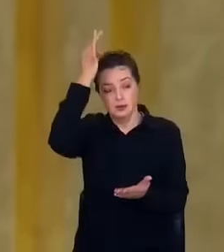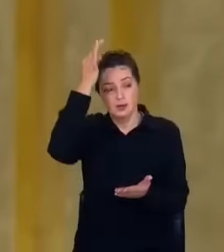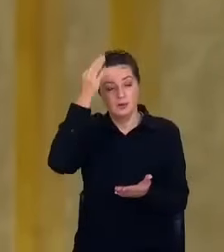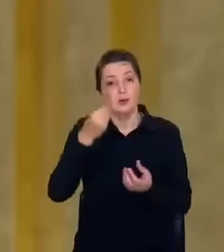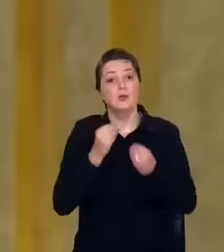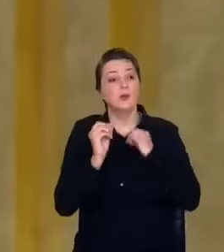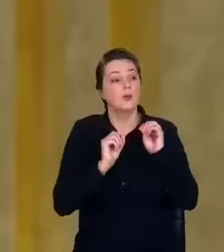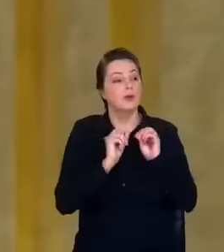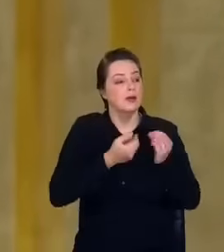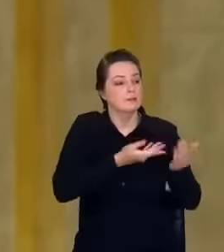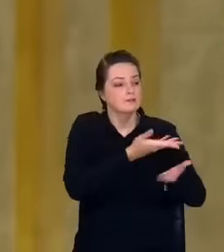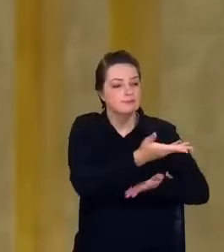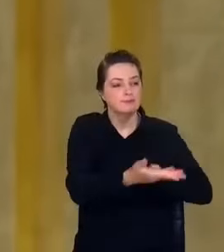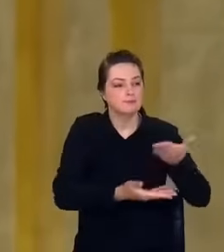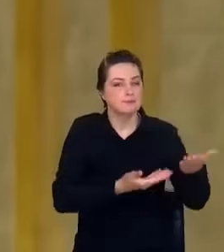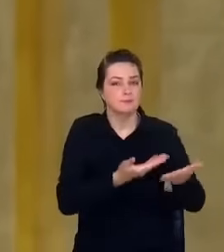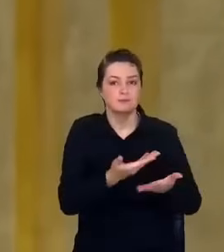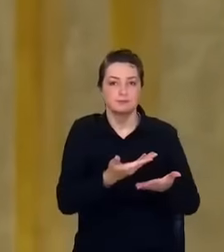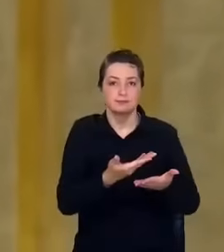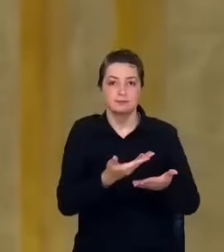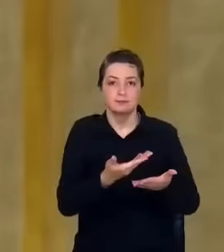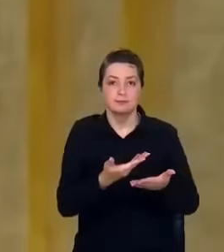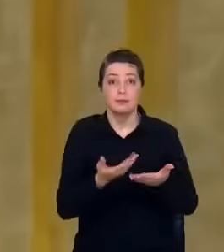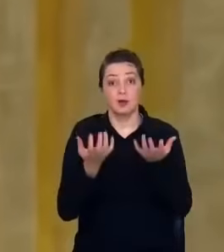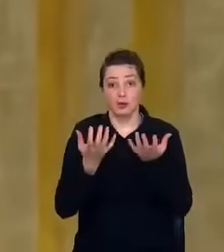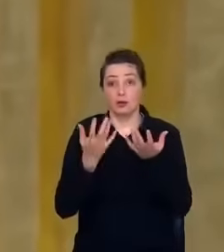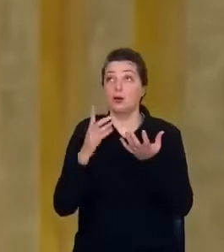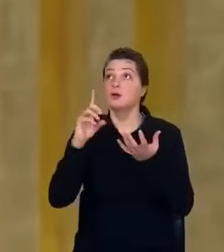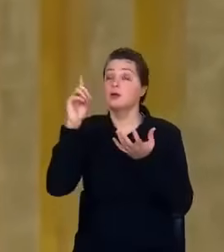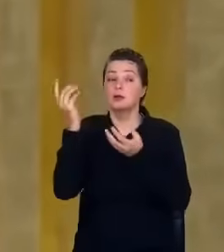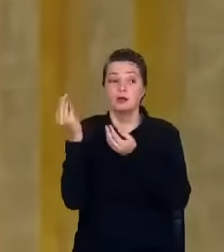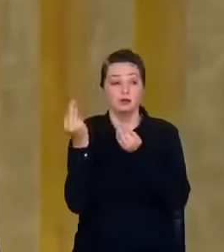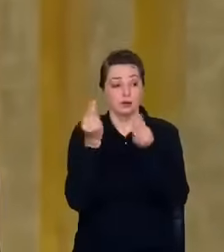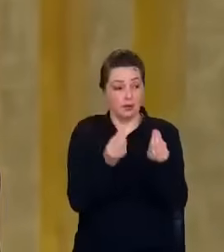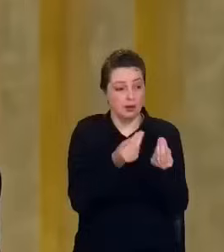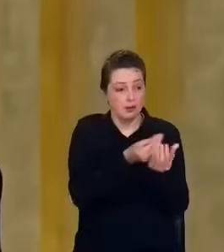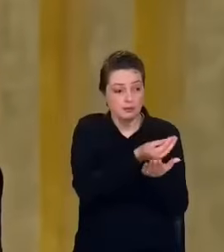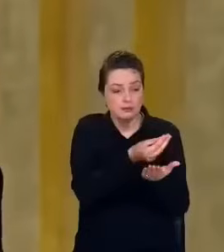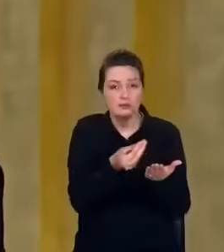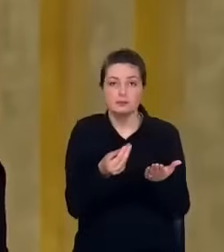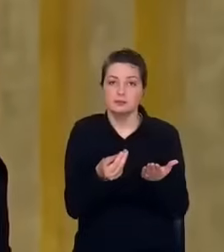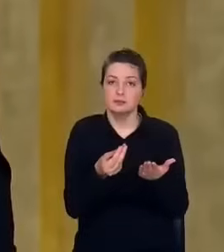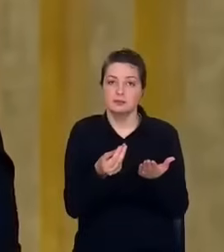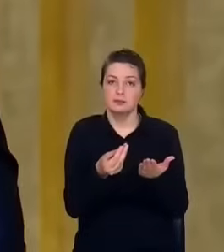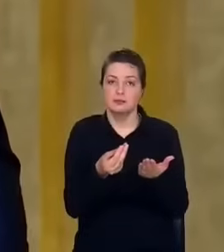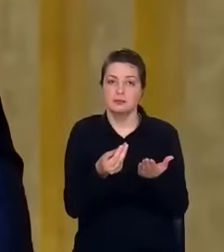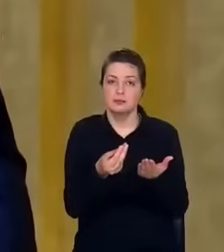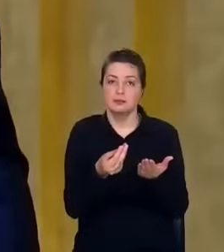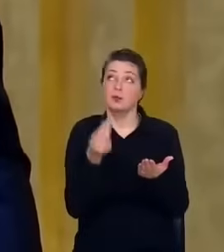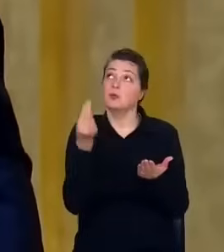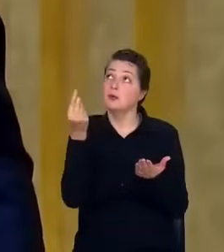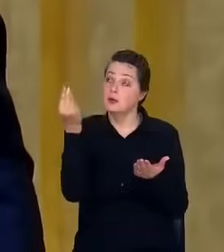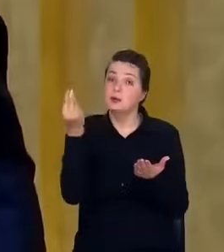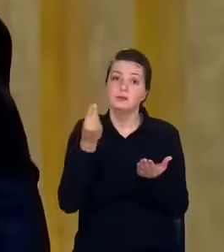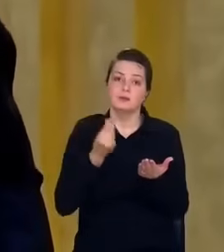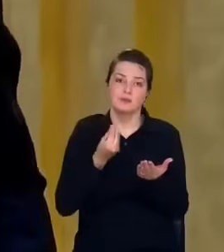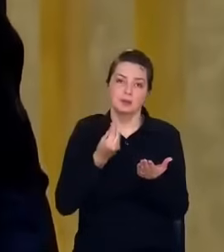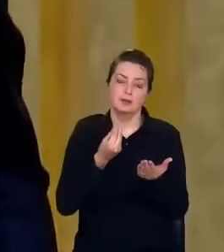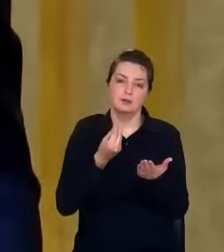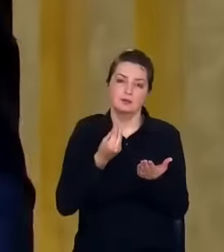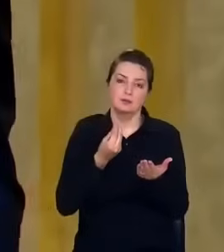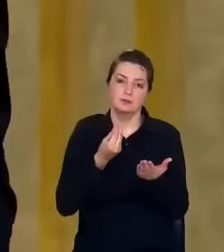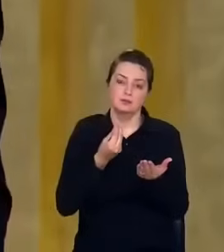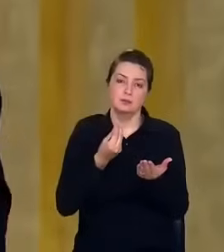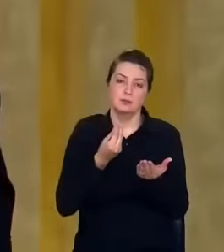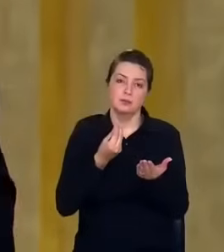que Deus lhe dê. Dê a você, a vocês, no mínimo, aquilo que Ele tem me dado. No